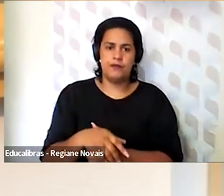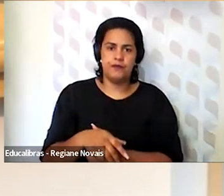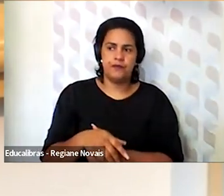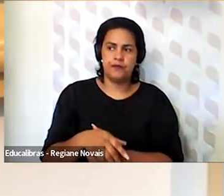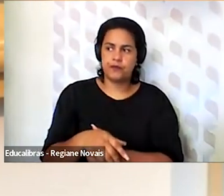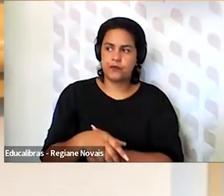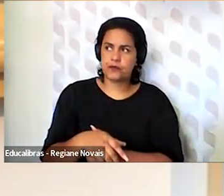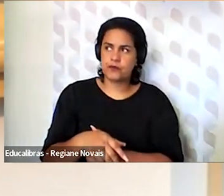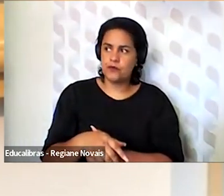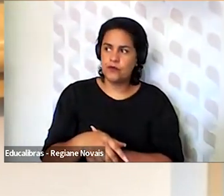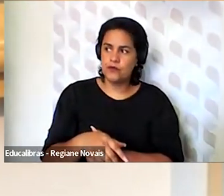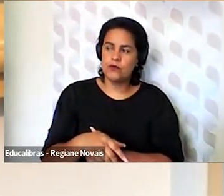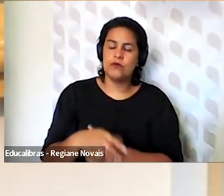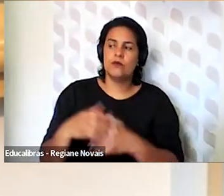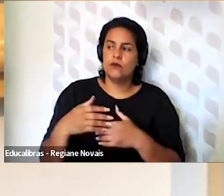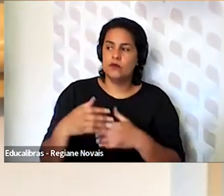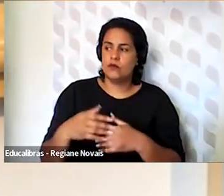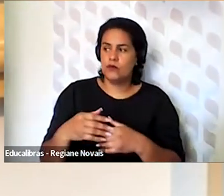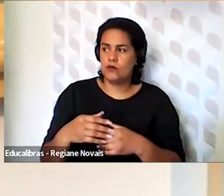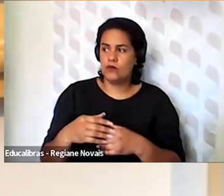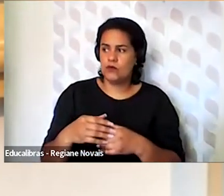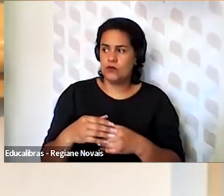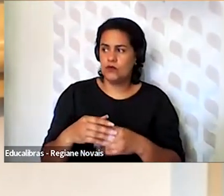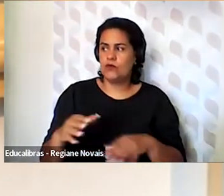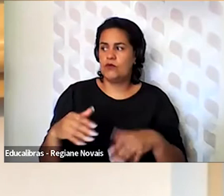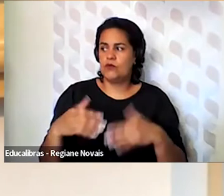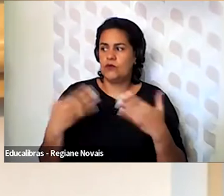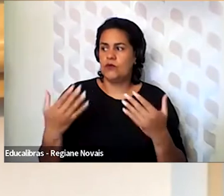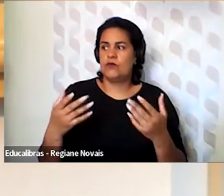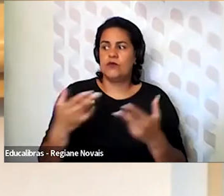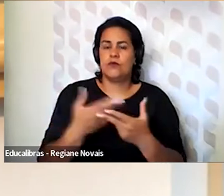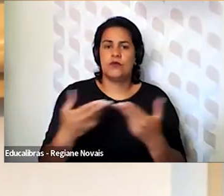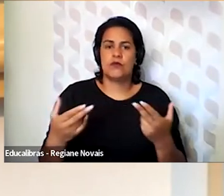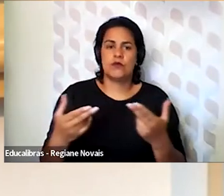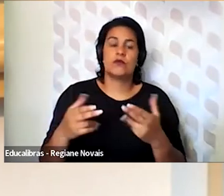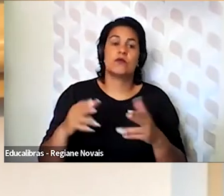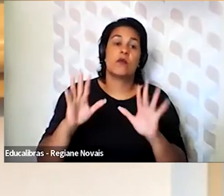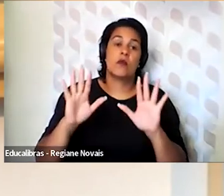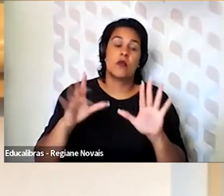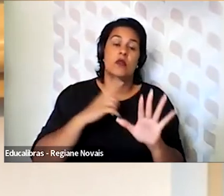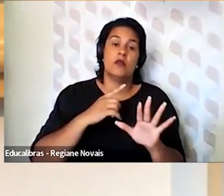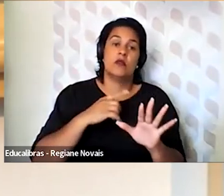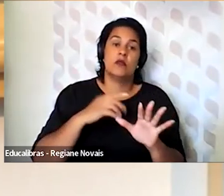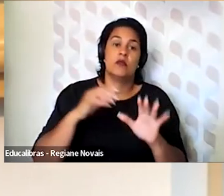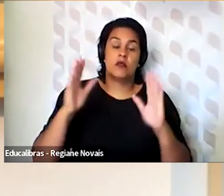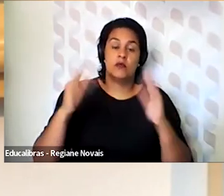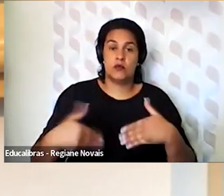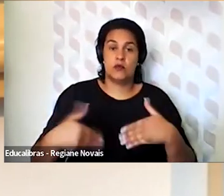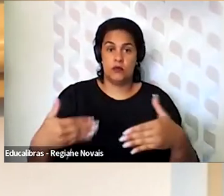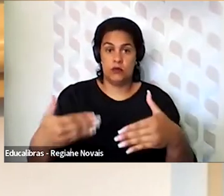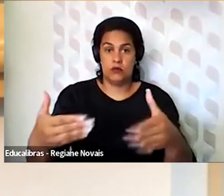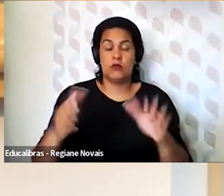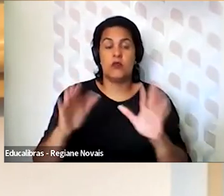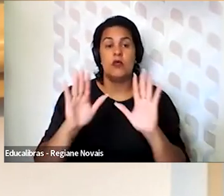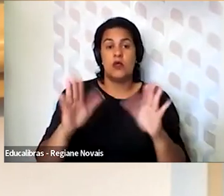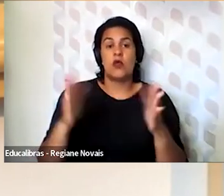de interesse da sociedade não estão para ocupar espaços nos ministérios. Agora, é muito mais vinculado saber quem que pode controlar